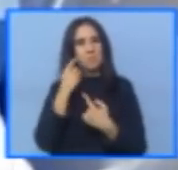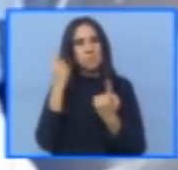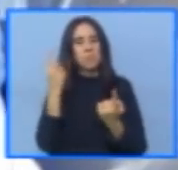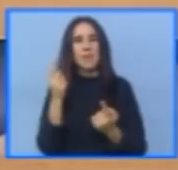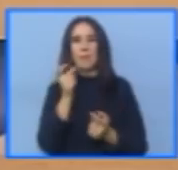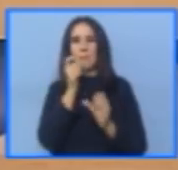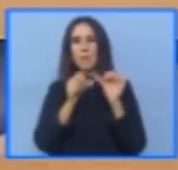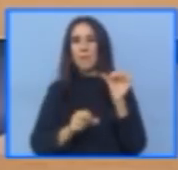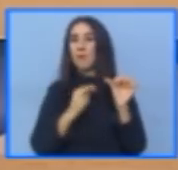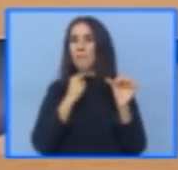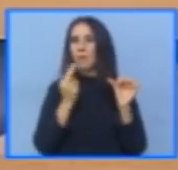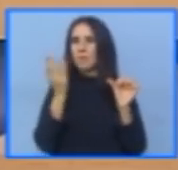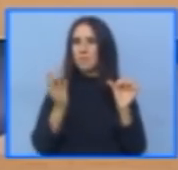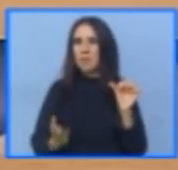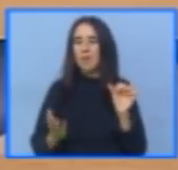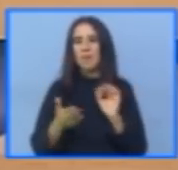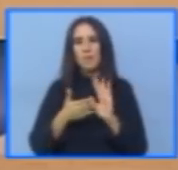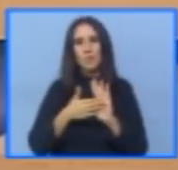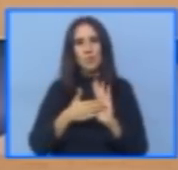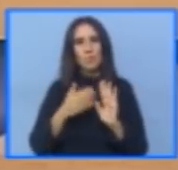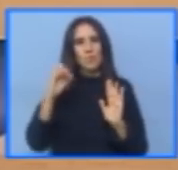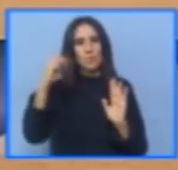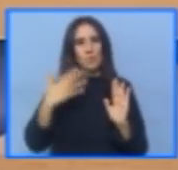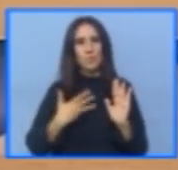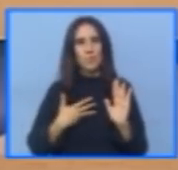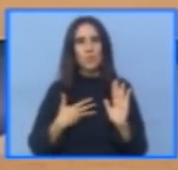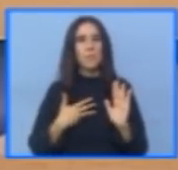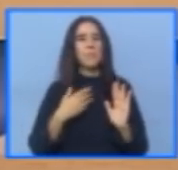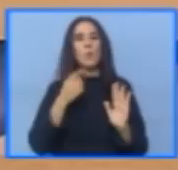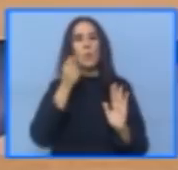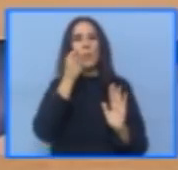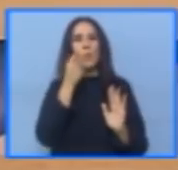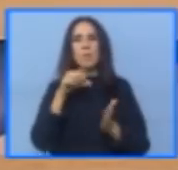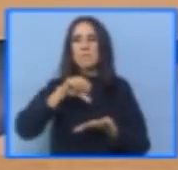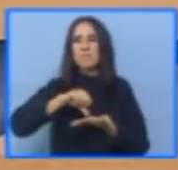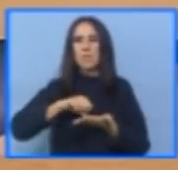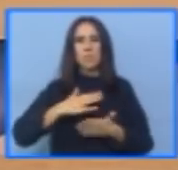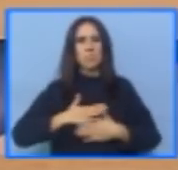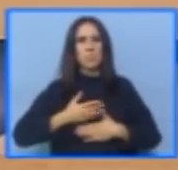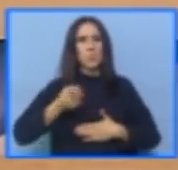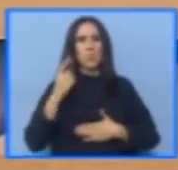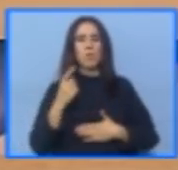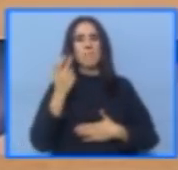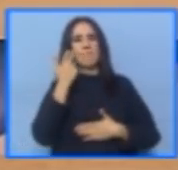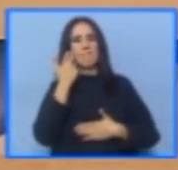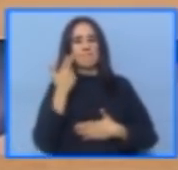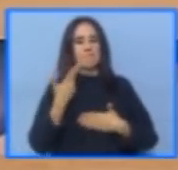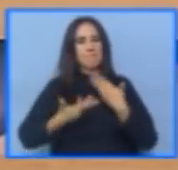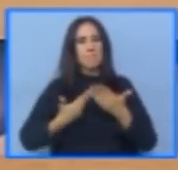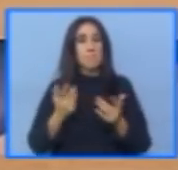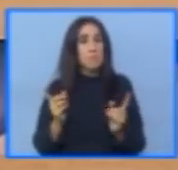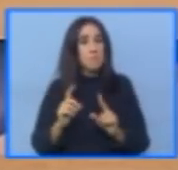da palavra, ele é a testemunha da luz, isto é, ele não se põe no centro, ele não se põe em bicos de pés, pelo